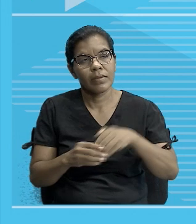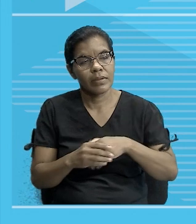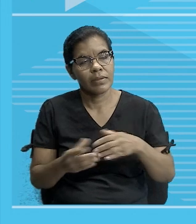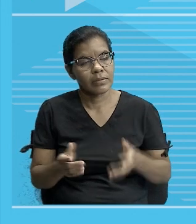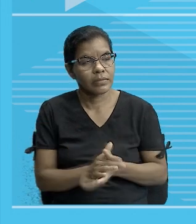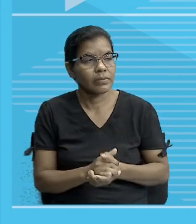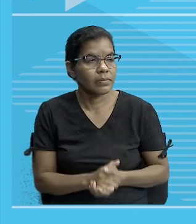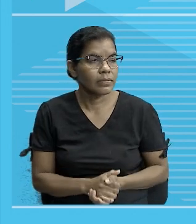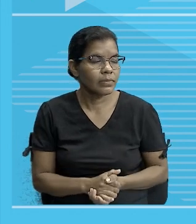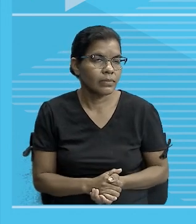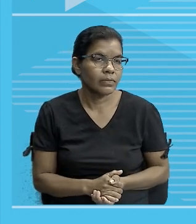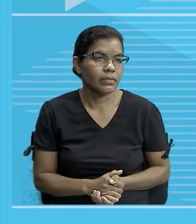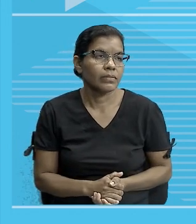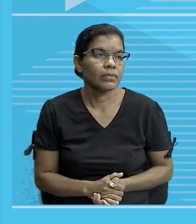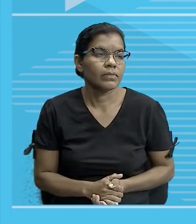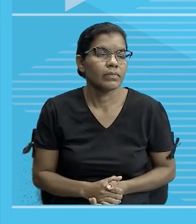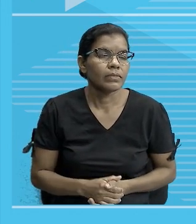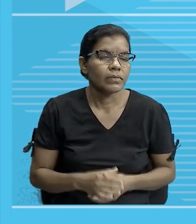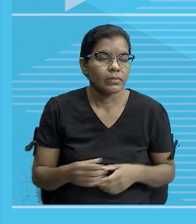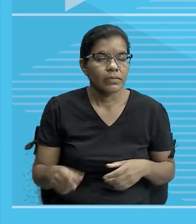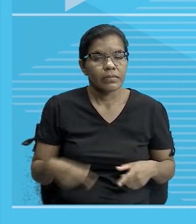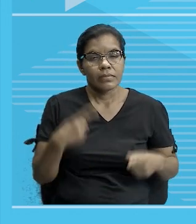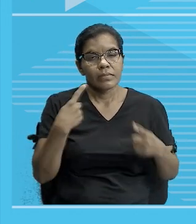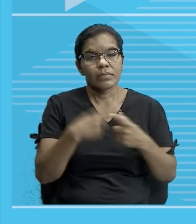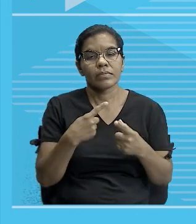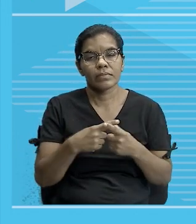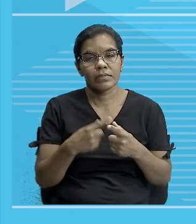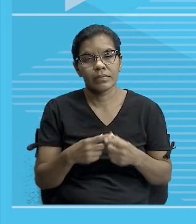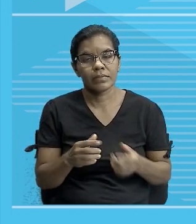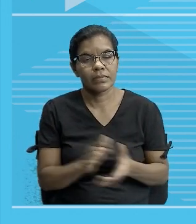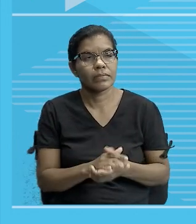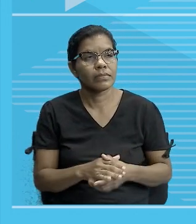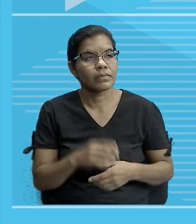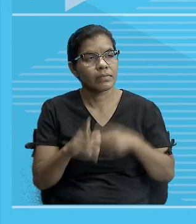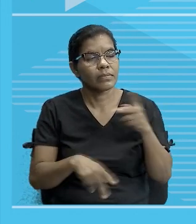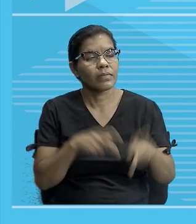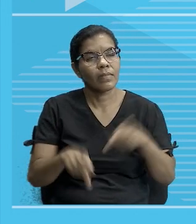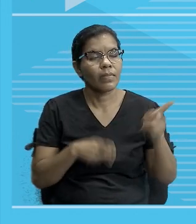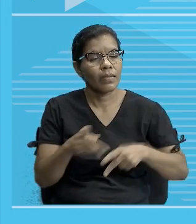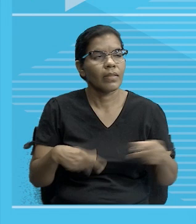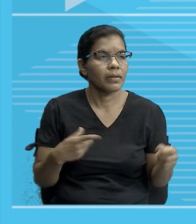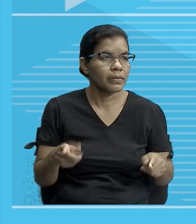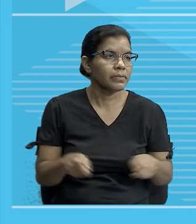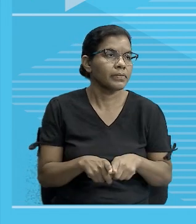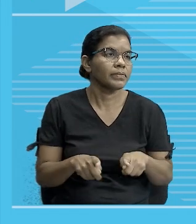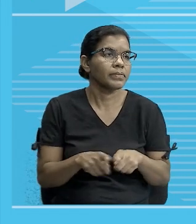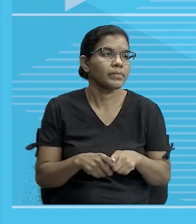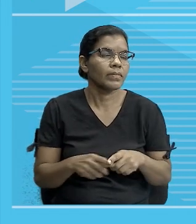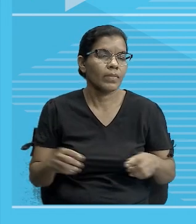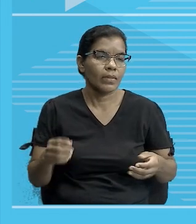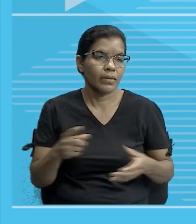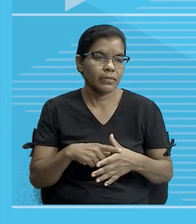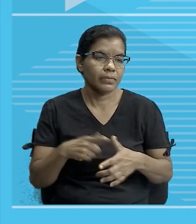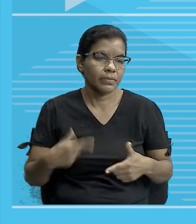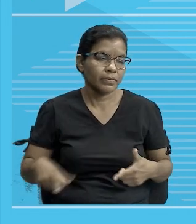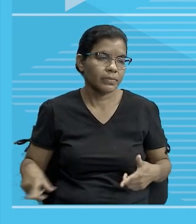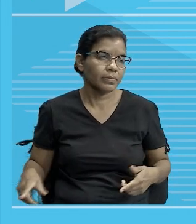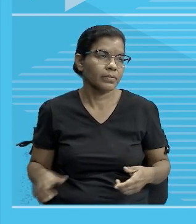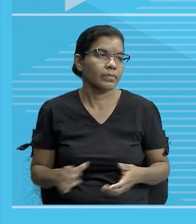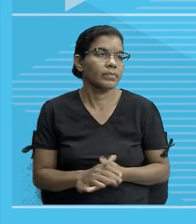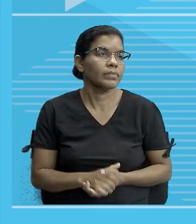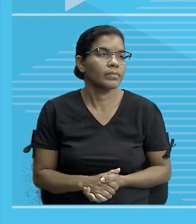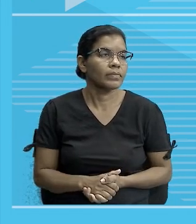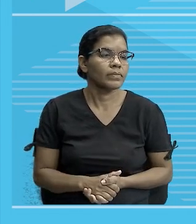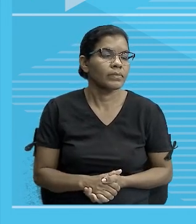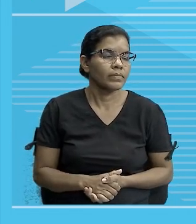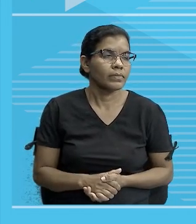Então, são medidas muito positivas e muito populares. O problema vai ser agora, ó.